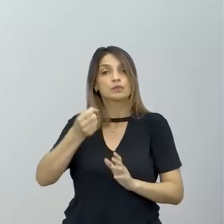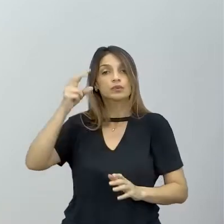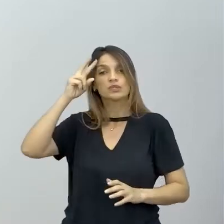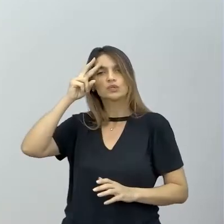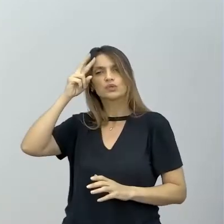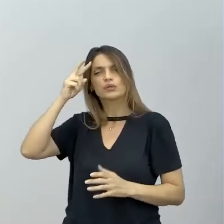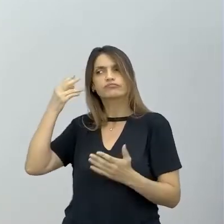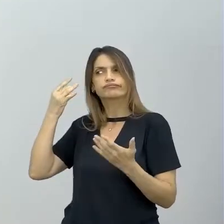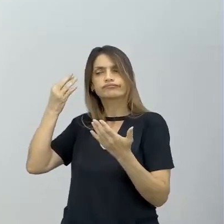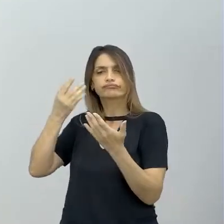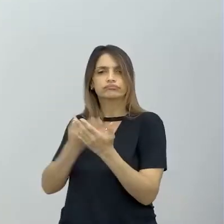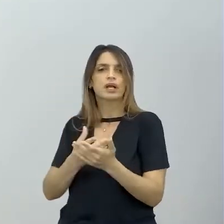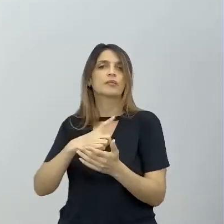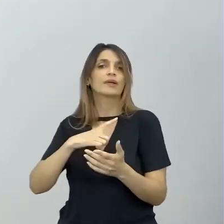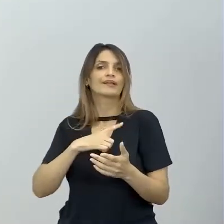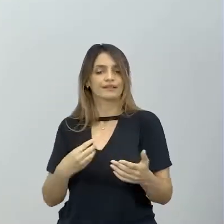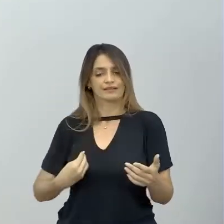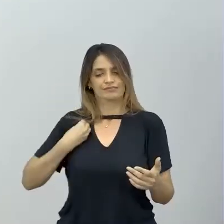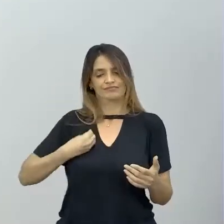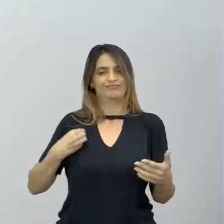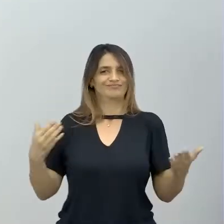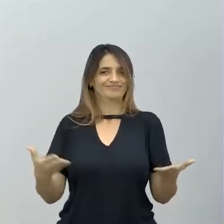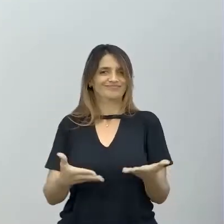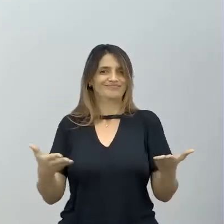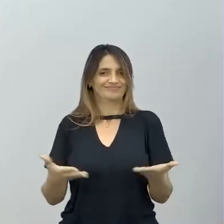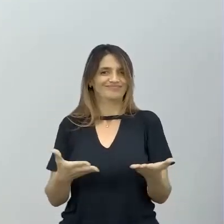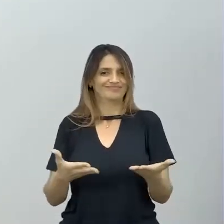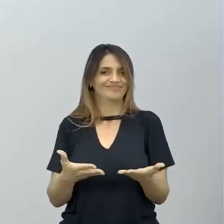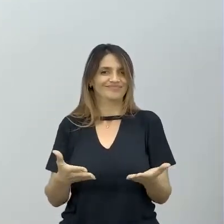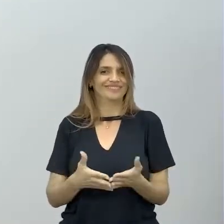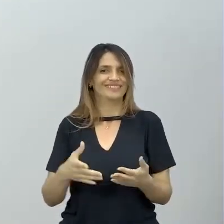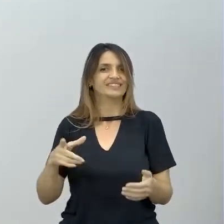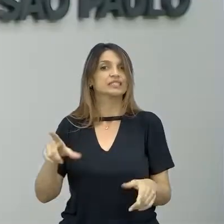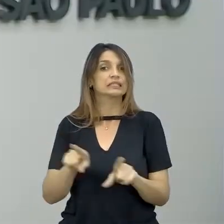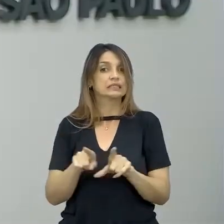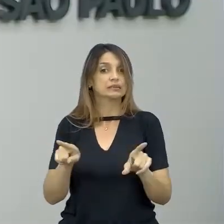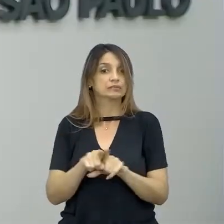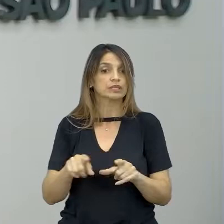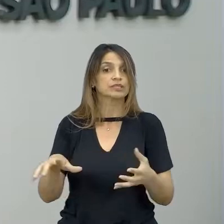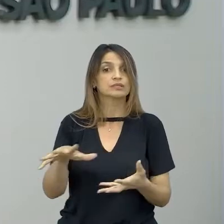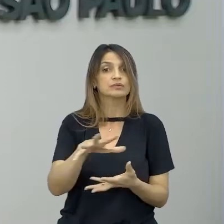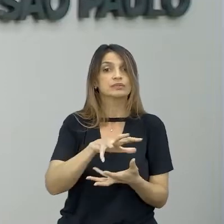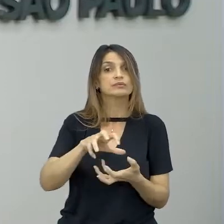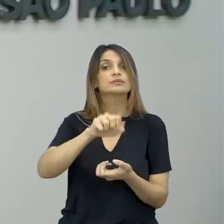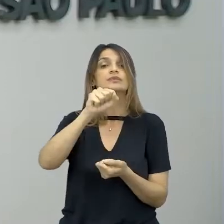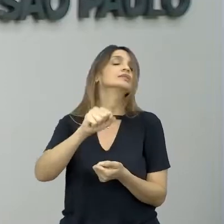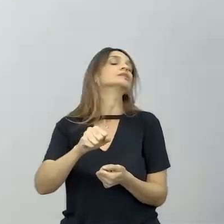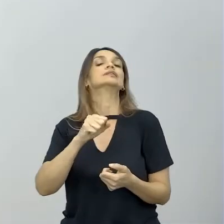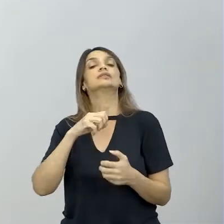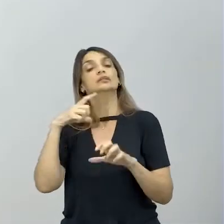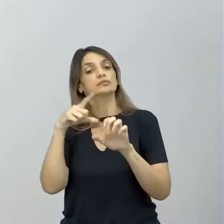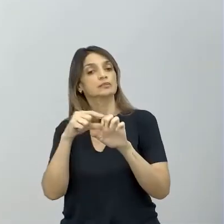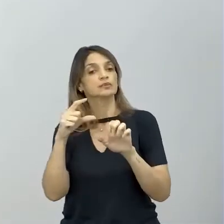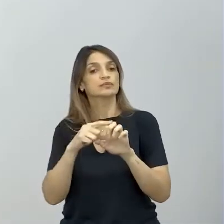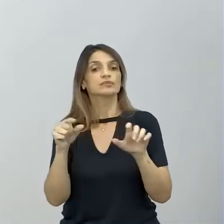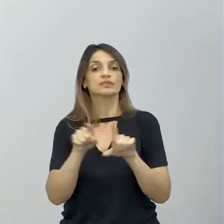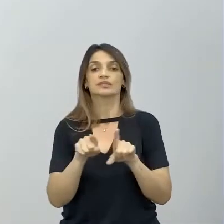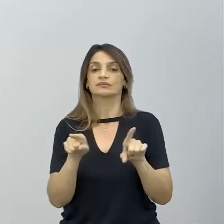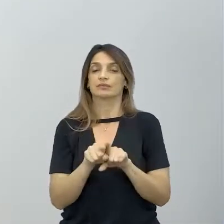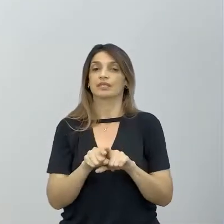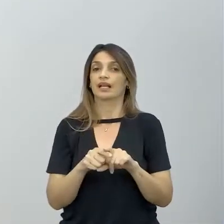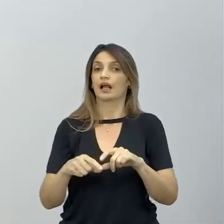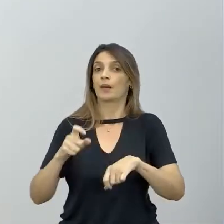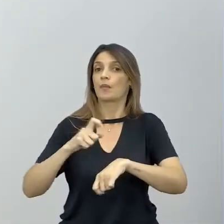também têm aspectos do presente, que aí entra também a questão da sustentabilidade, do empreendedorismo. E olha só, neste